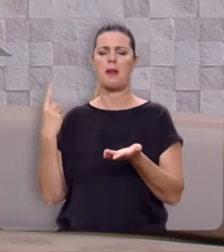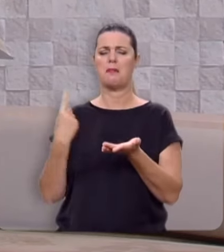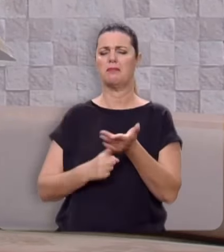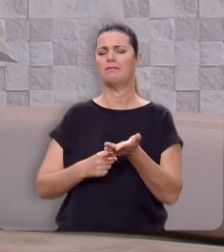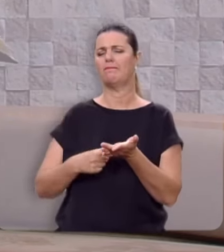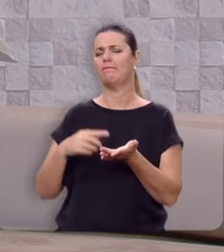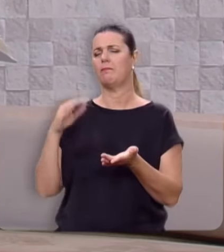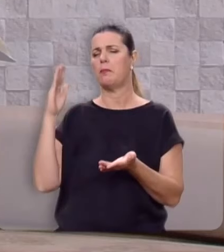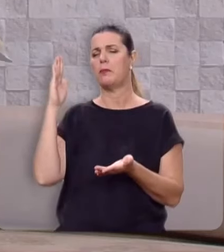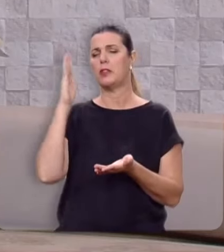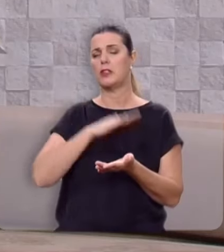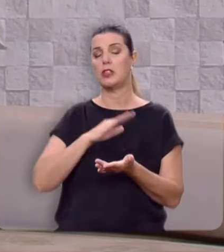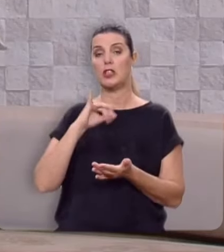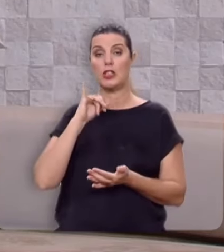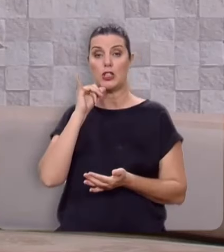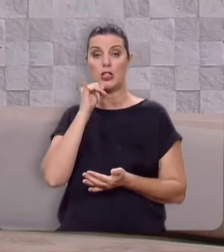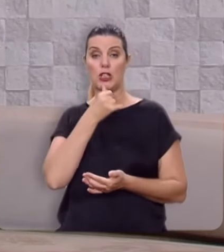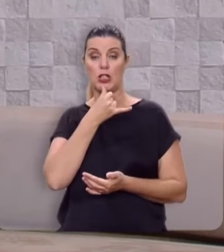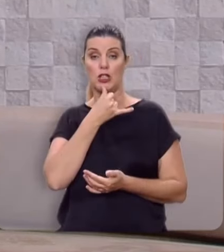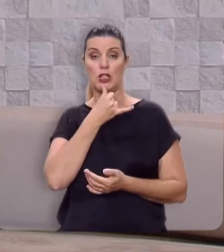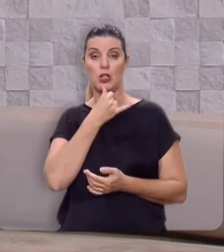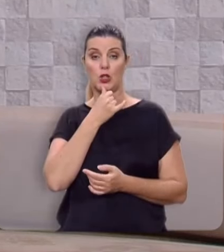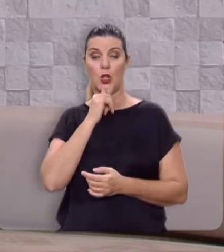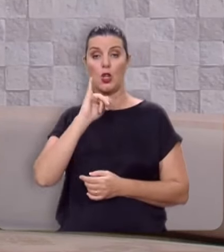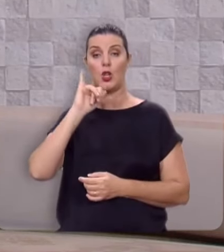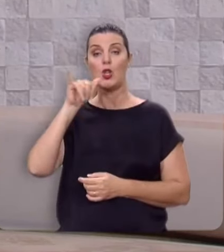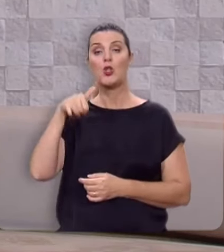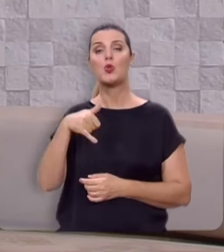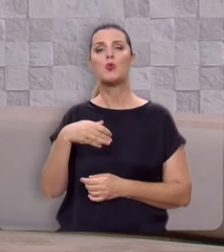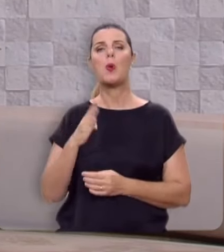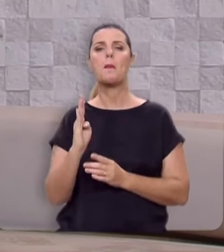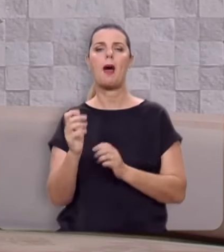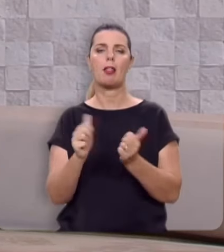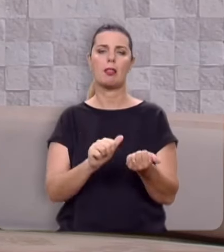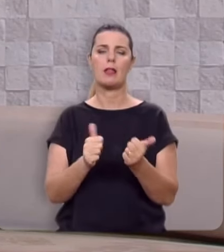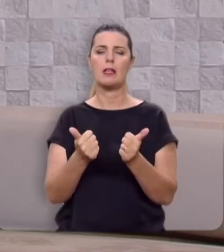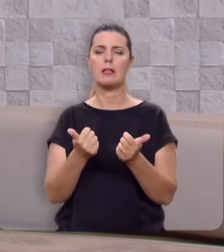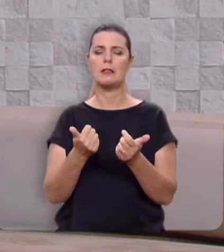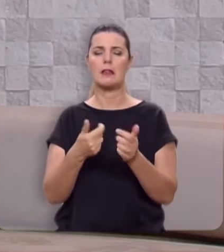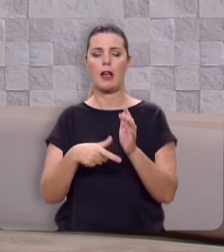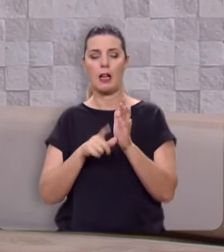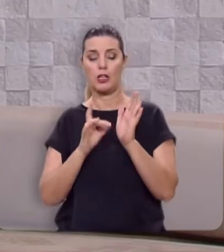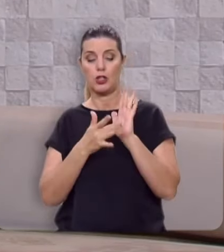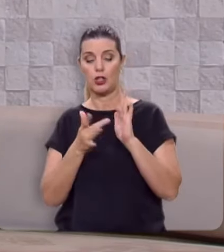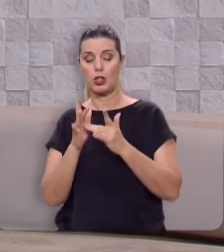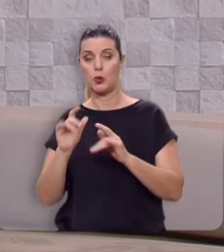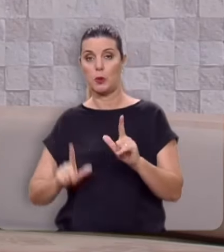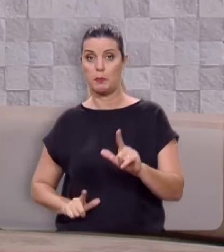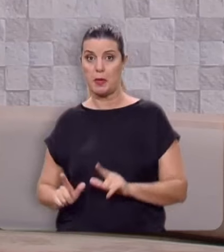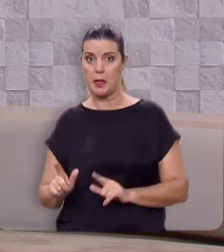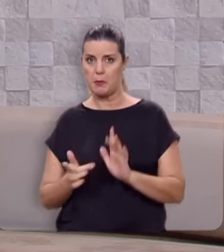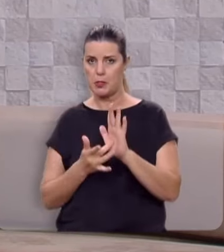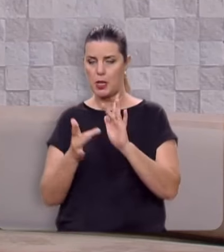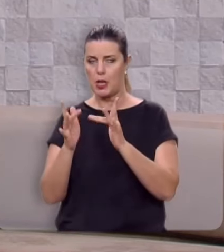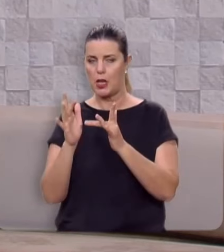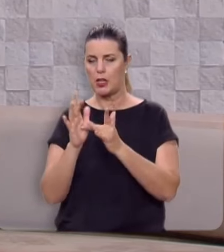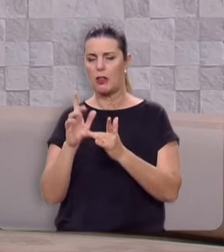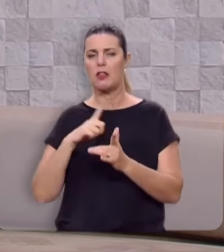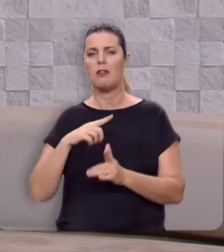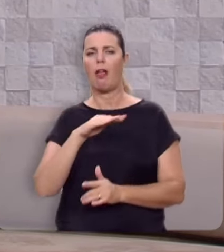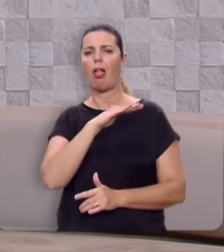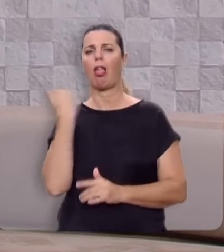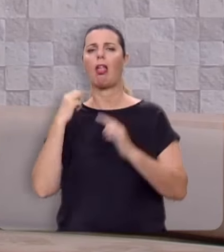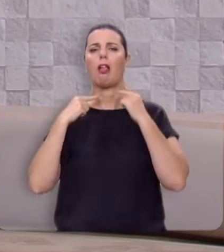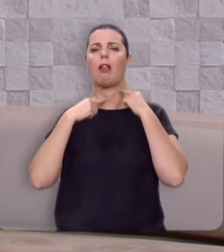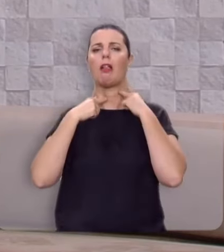notícia. João Batista, primo de Jesus e precursor de Jesus, tinha sido